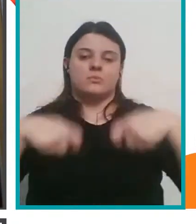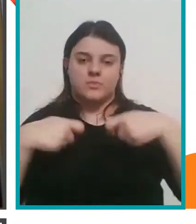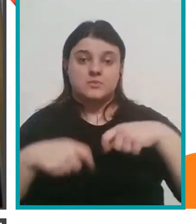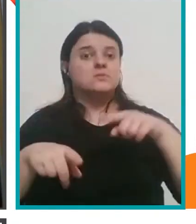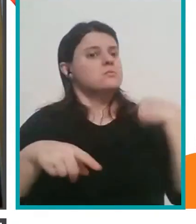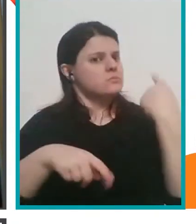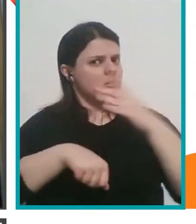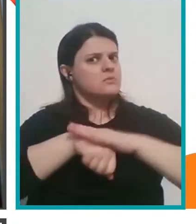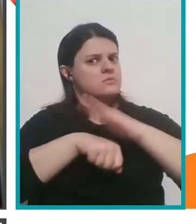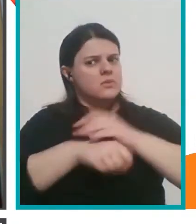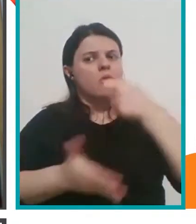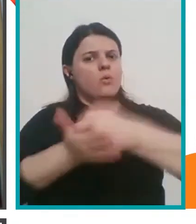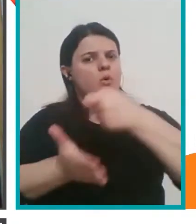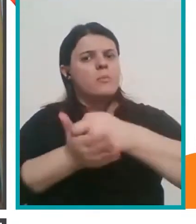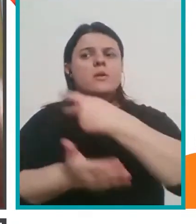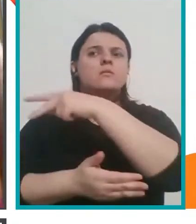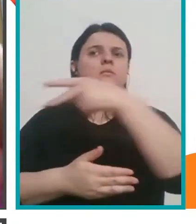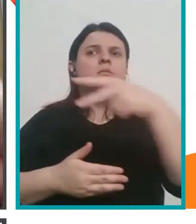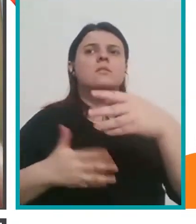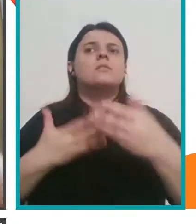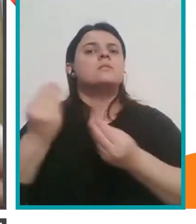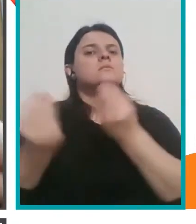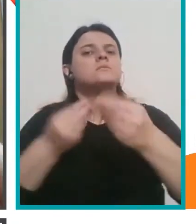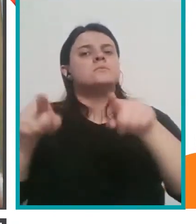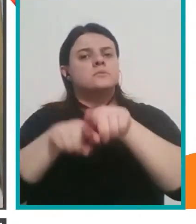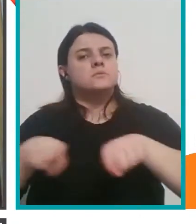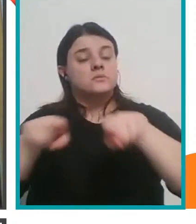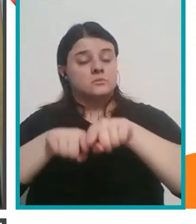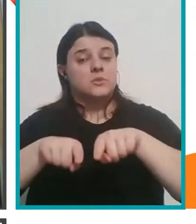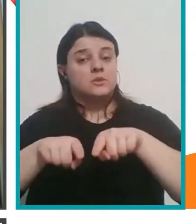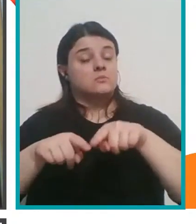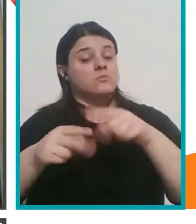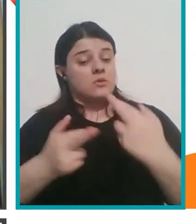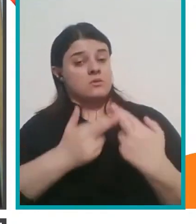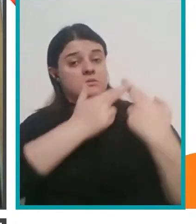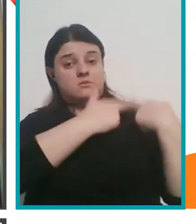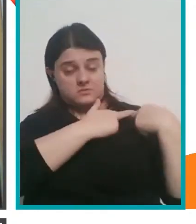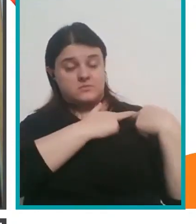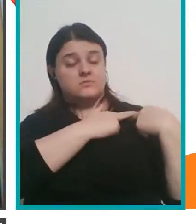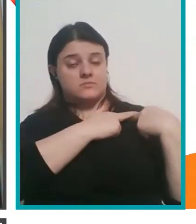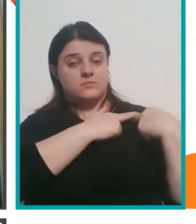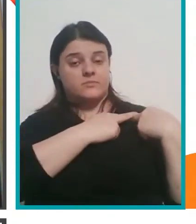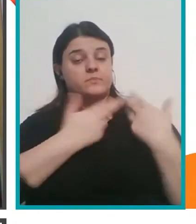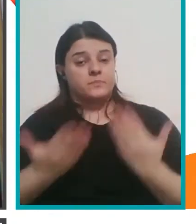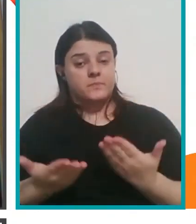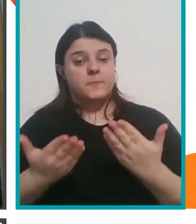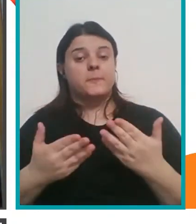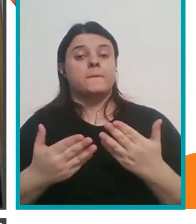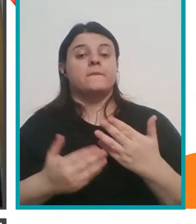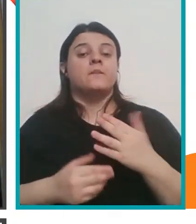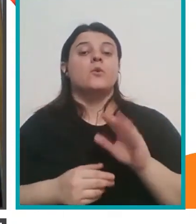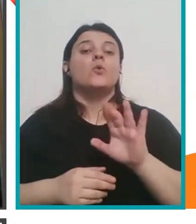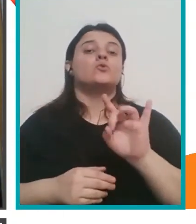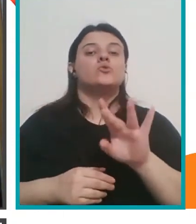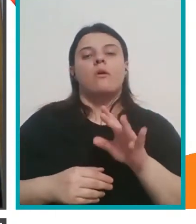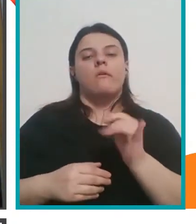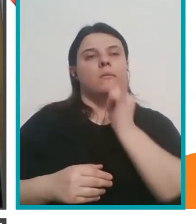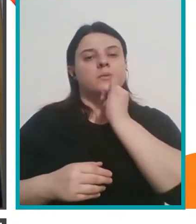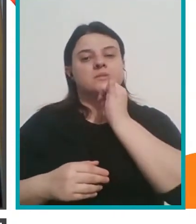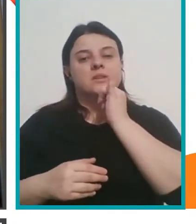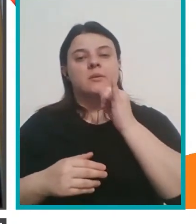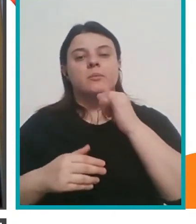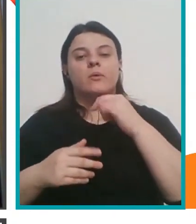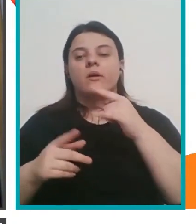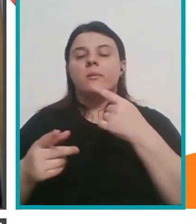cobrar de nossos governantes aquilo que é essa responsabilidade. e não aquilo que é andar